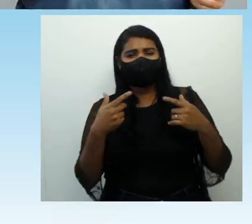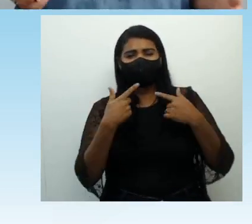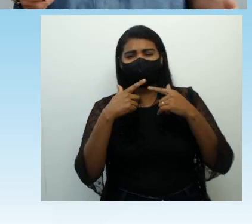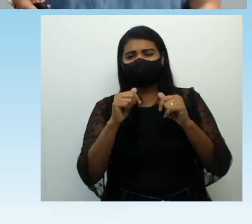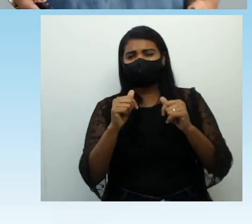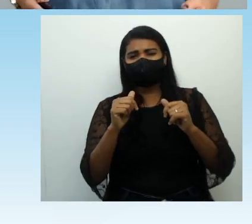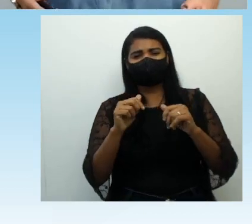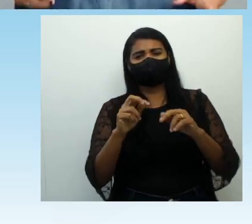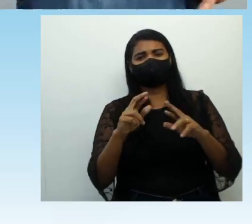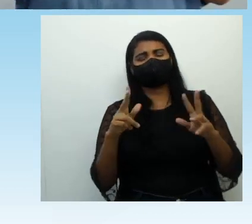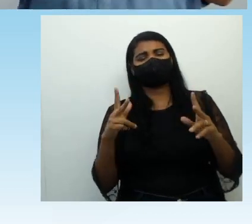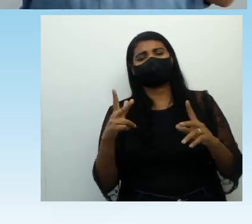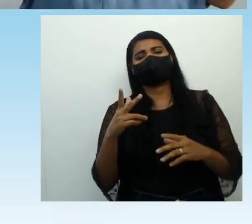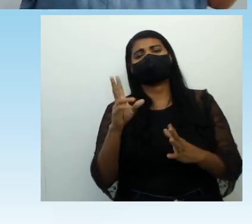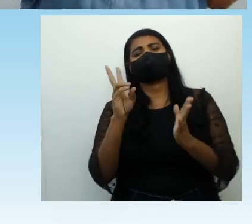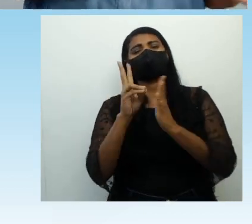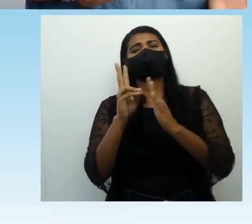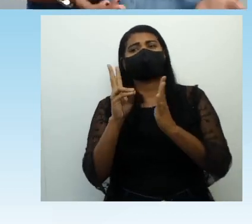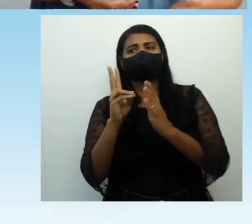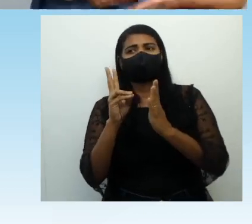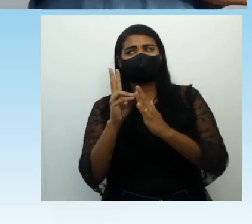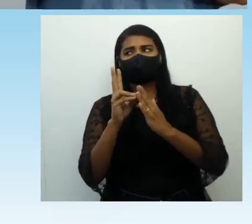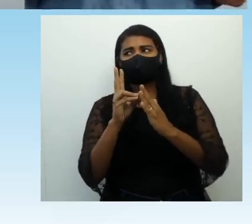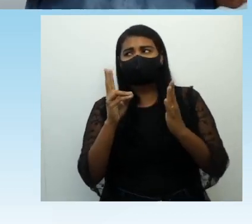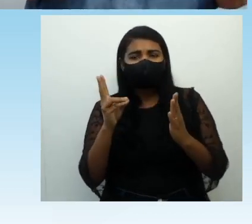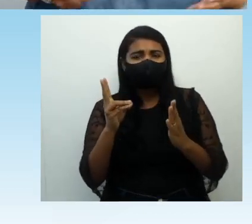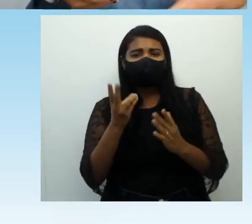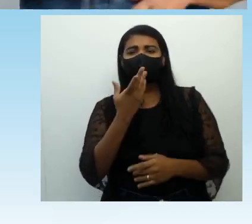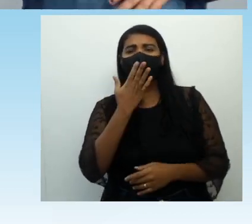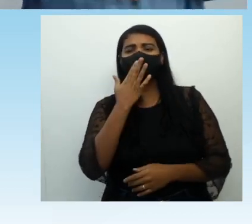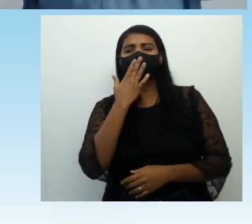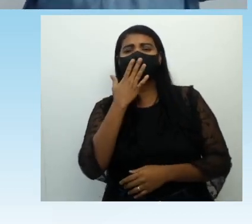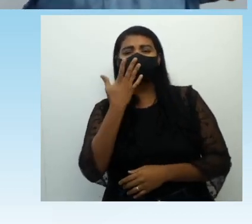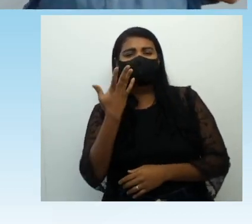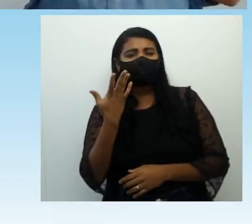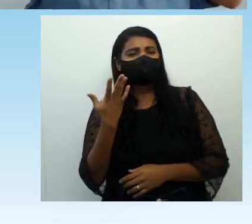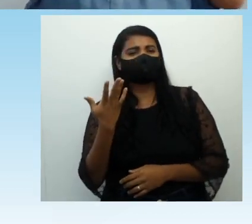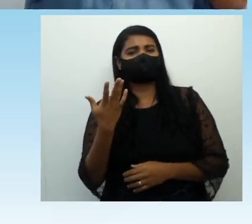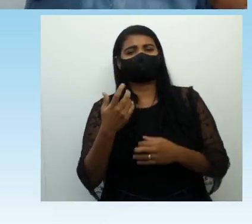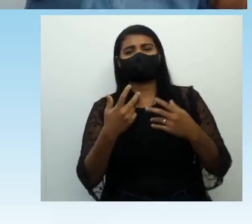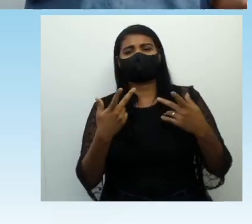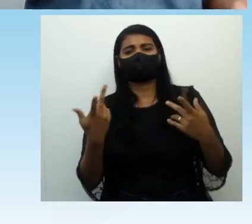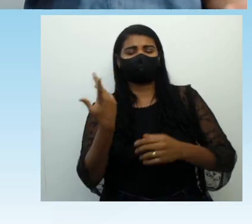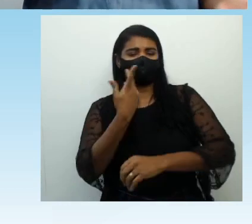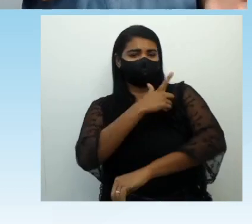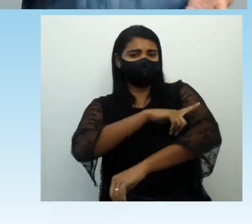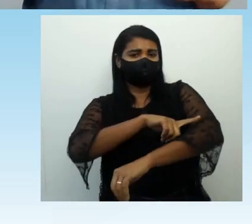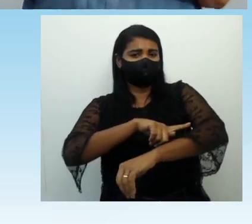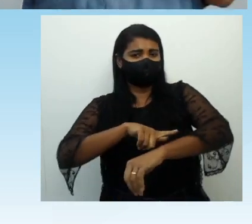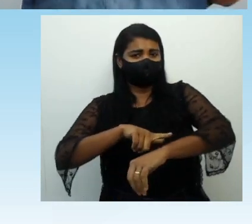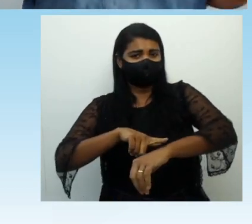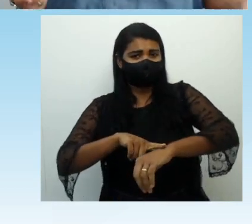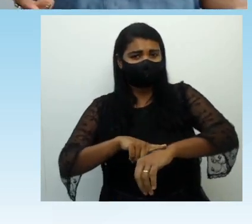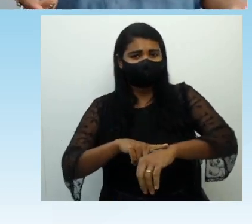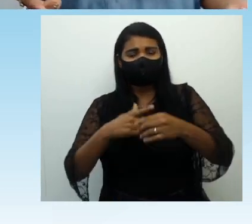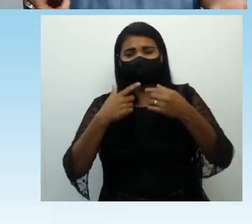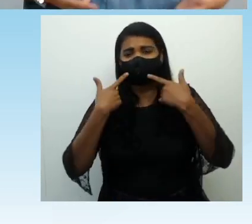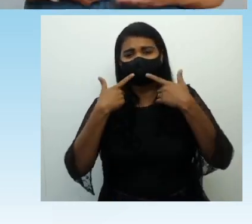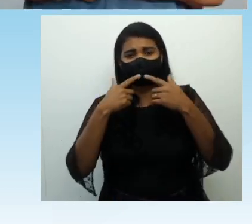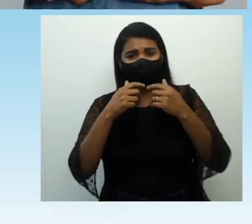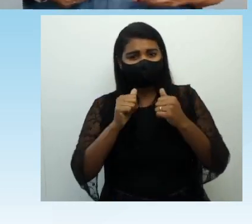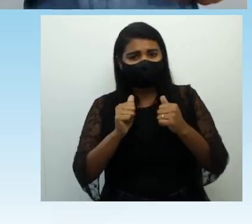eram muitos índios com suas representatividades, suas cores, seus tipos de costumes, sua